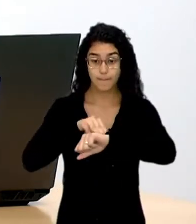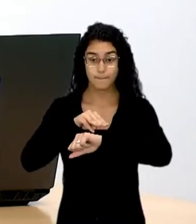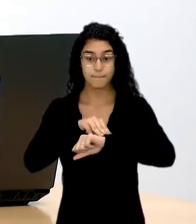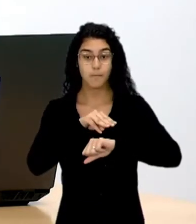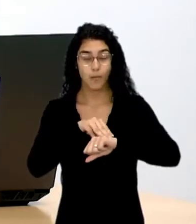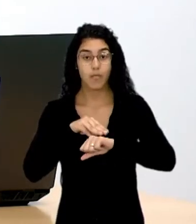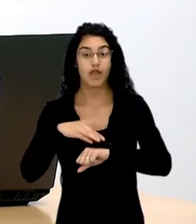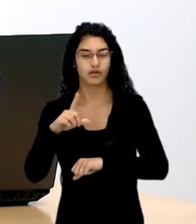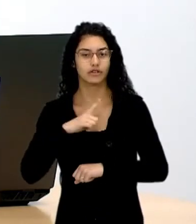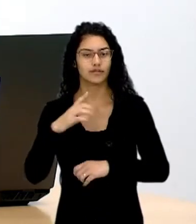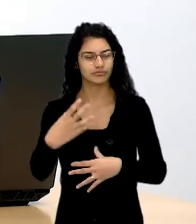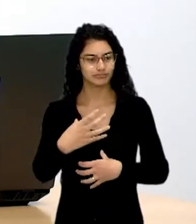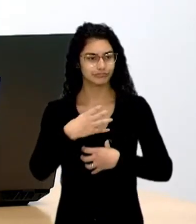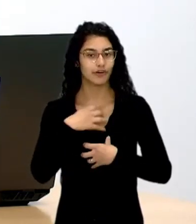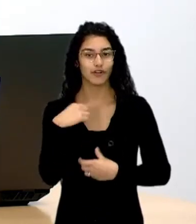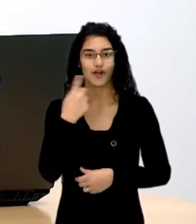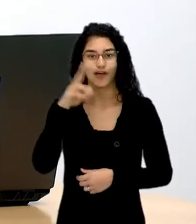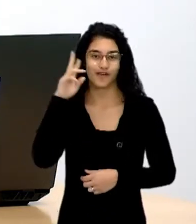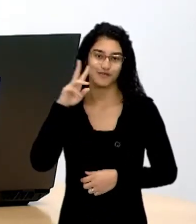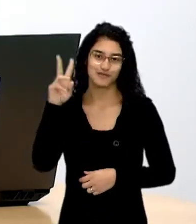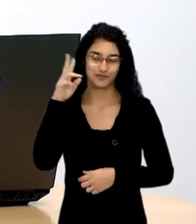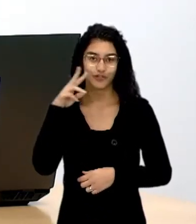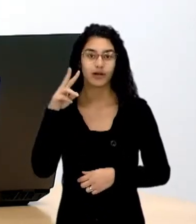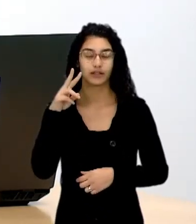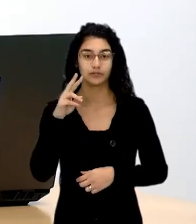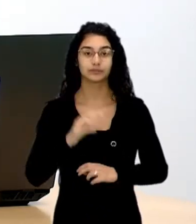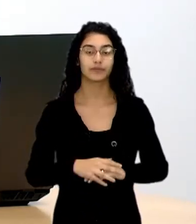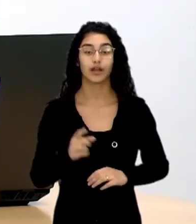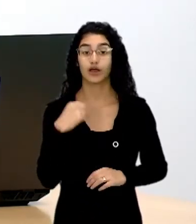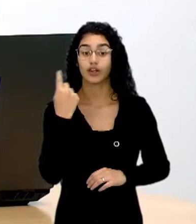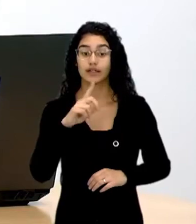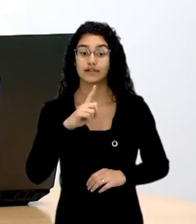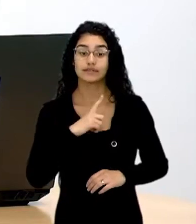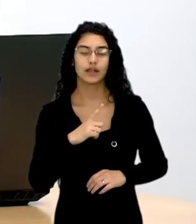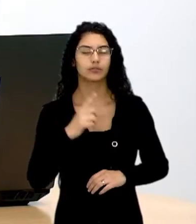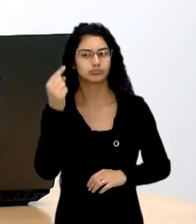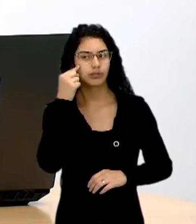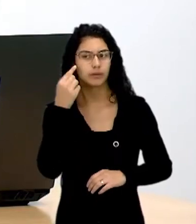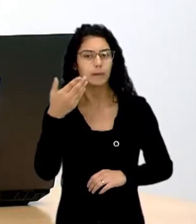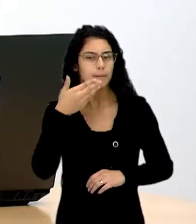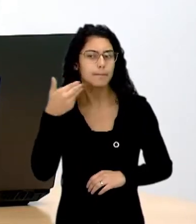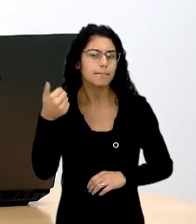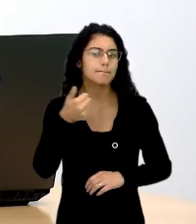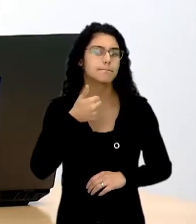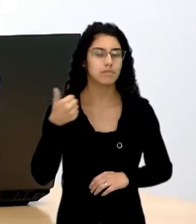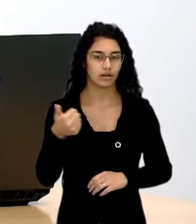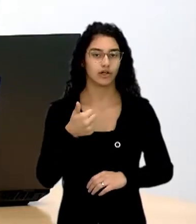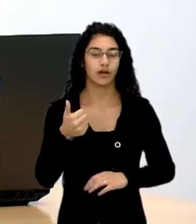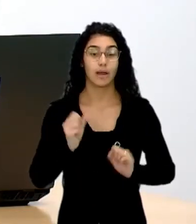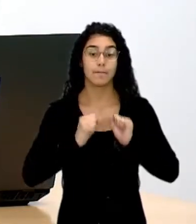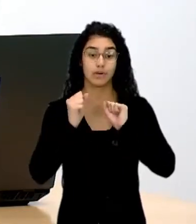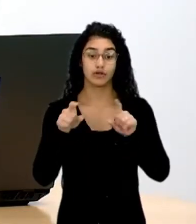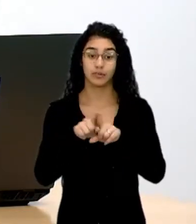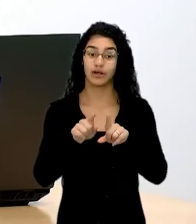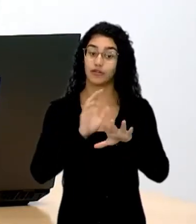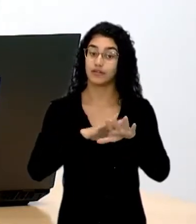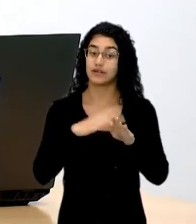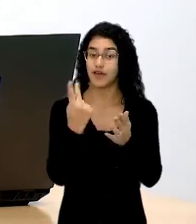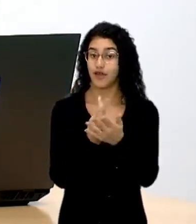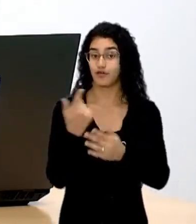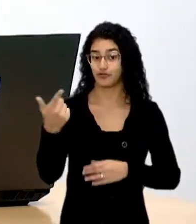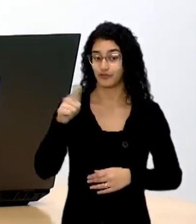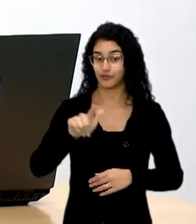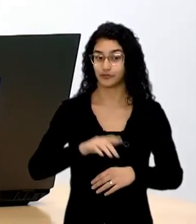bastante sensíveis da nossa história para que a gente tenha uma consciência maior e possamos não repeti-los no